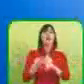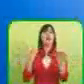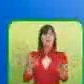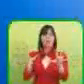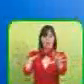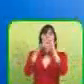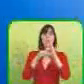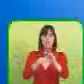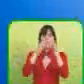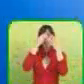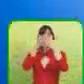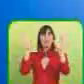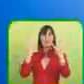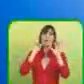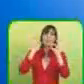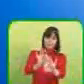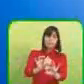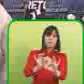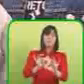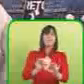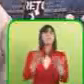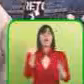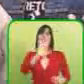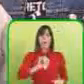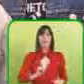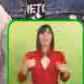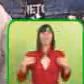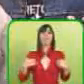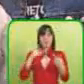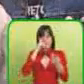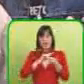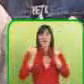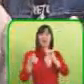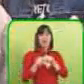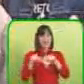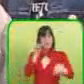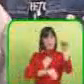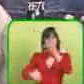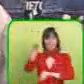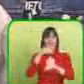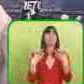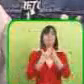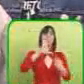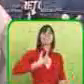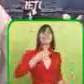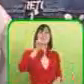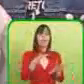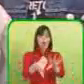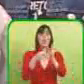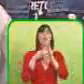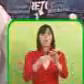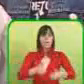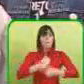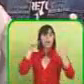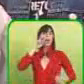a coligação democrática unitária. Olá, nós fomos à revolta. Nestas eleições estamos com a CDU, pois é a coligação